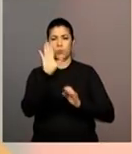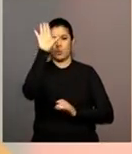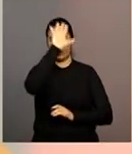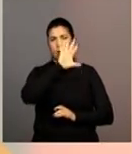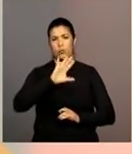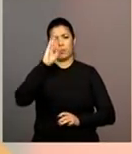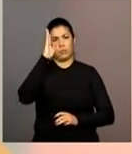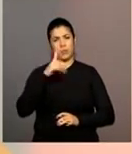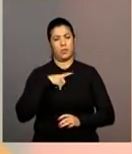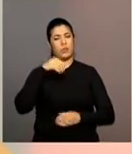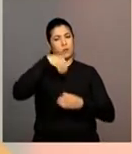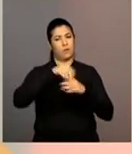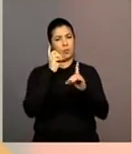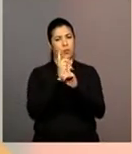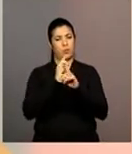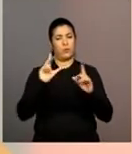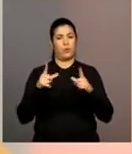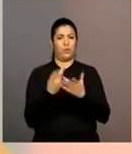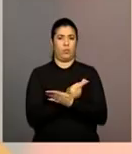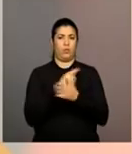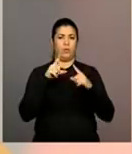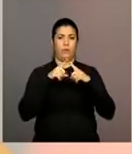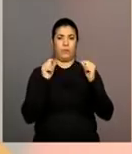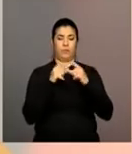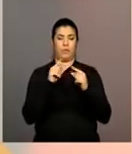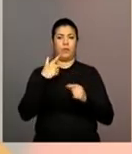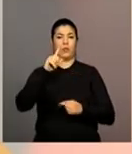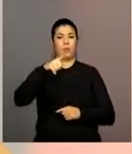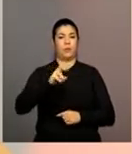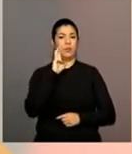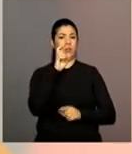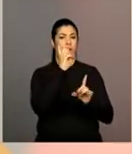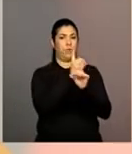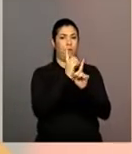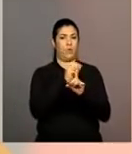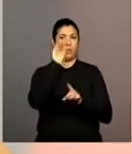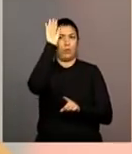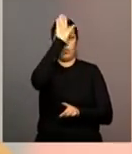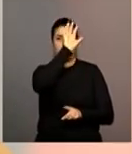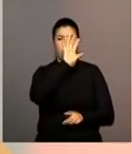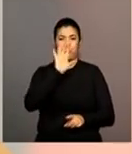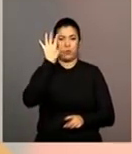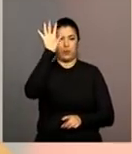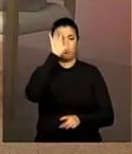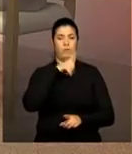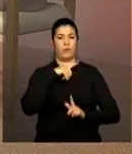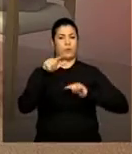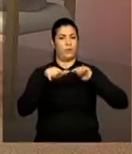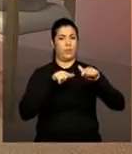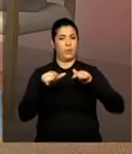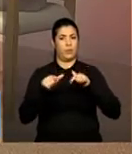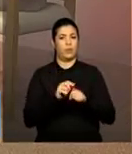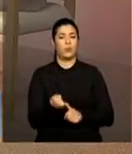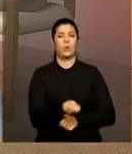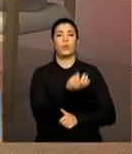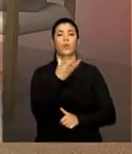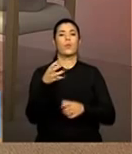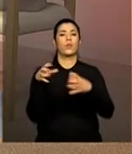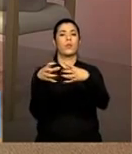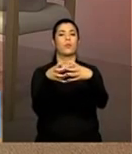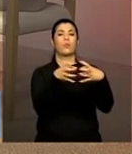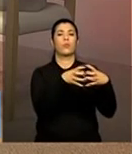aqui em Brasília posteriormente fizemos cinco encontros regionais eh trabalhando com as equipes